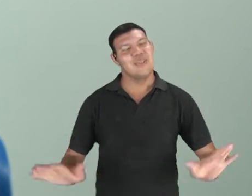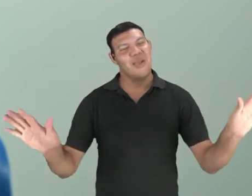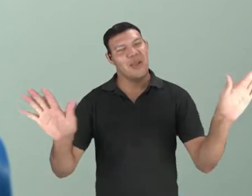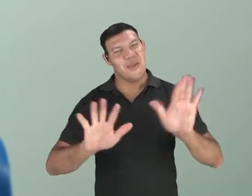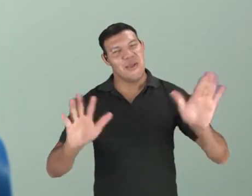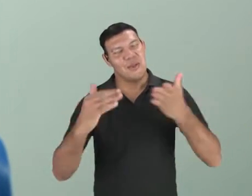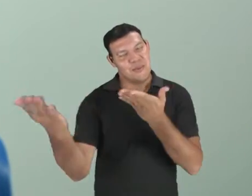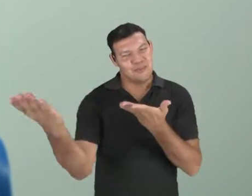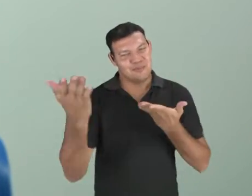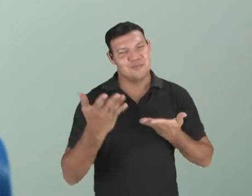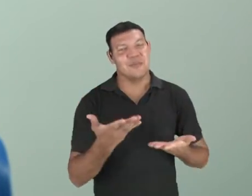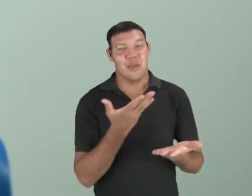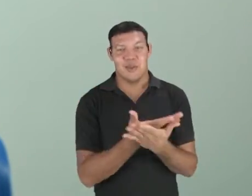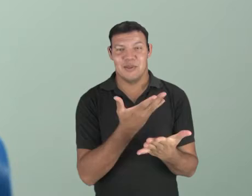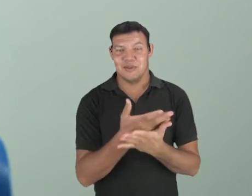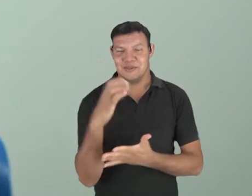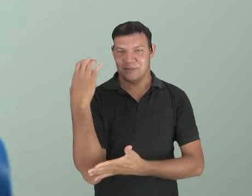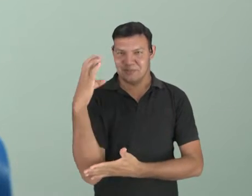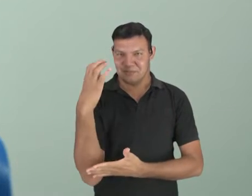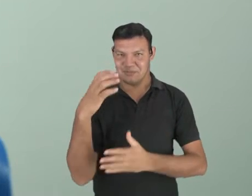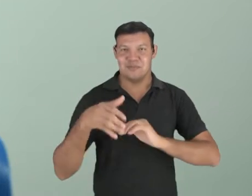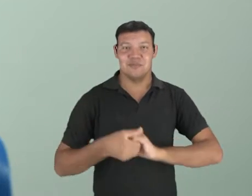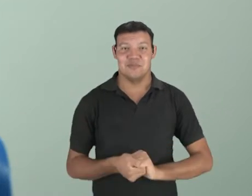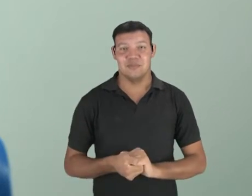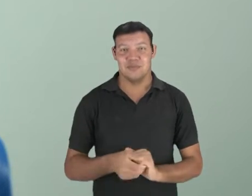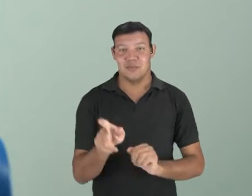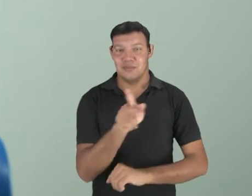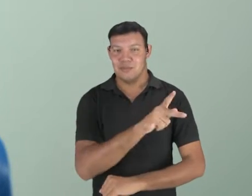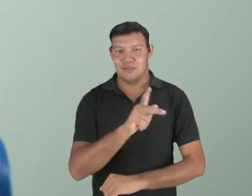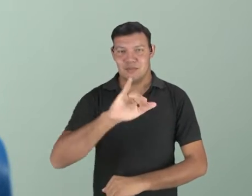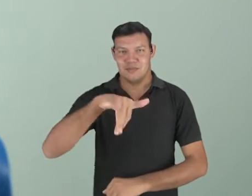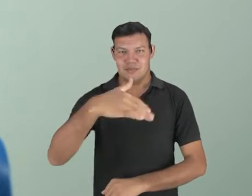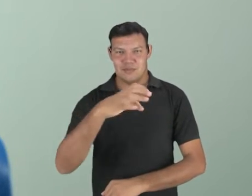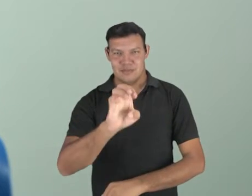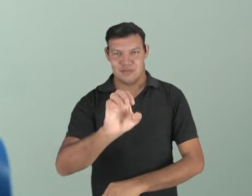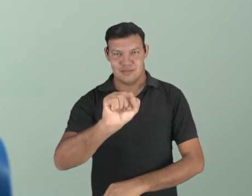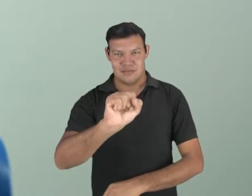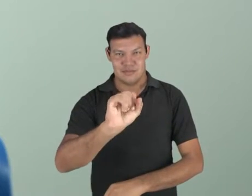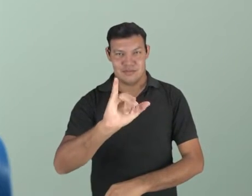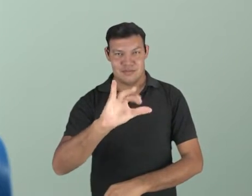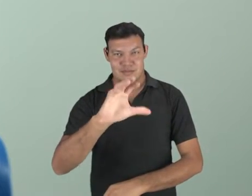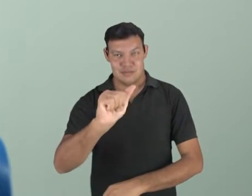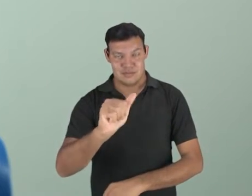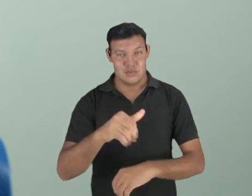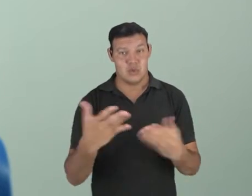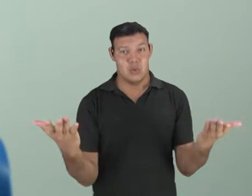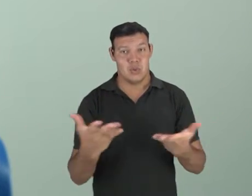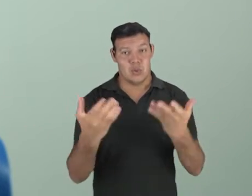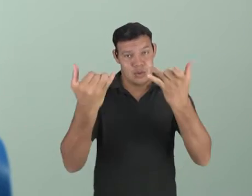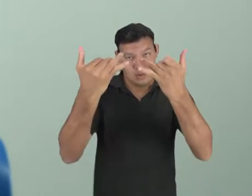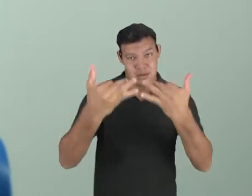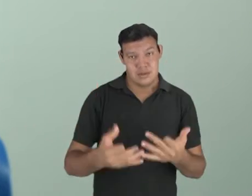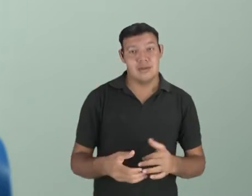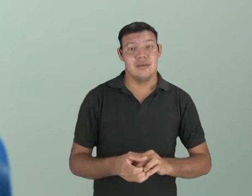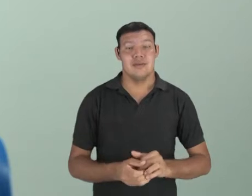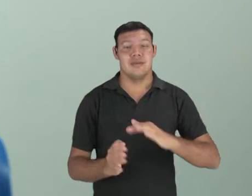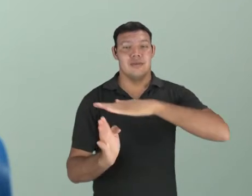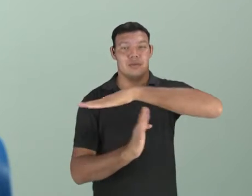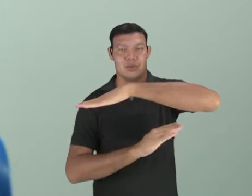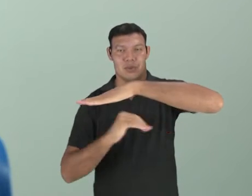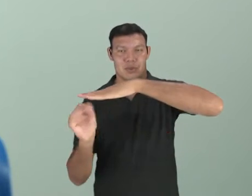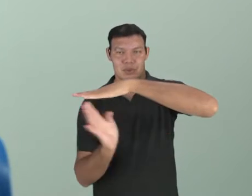Olá, bem-vindos a mais uma aula de ciências. Sou a professora Jéssica e na aula de hoje nós vamos conversar sobre algas,